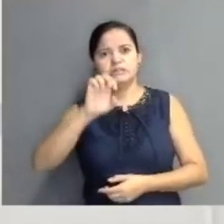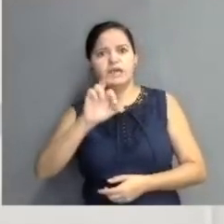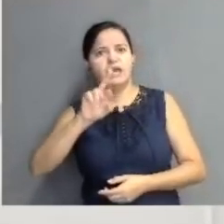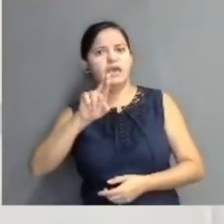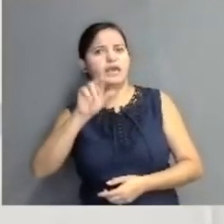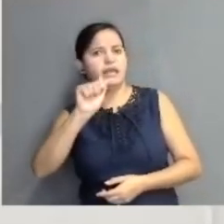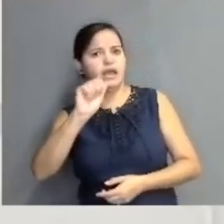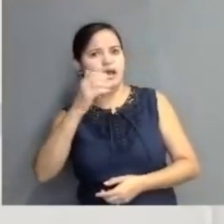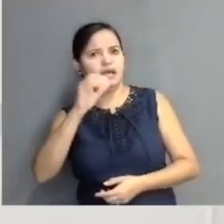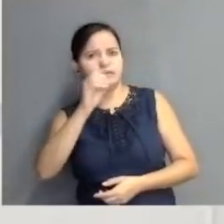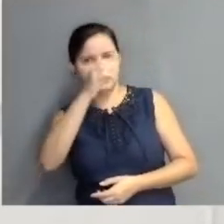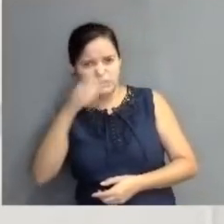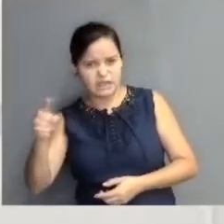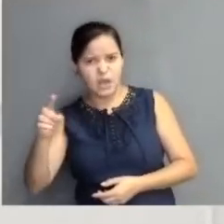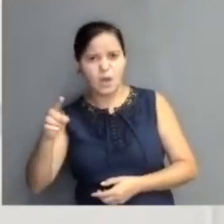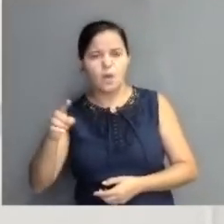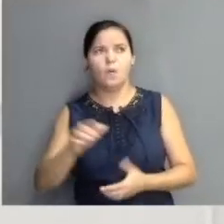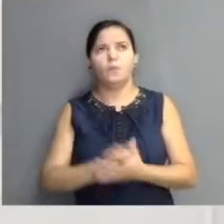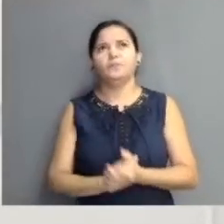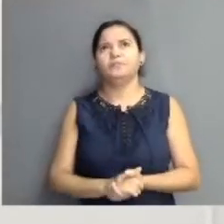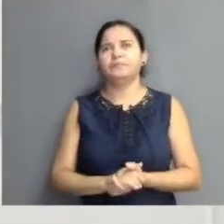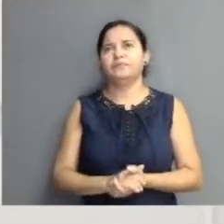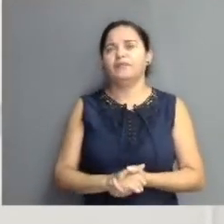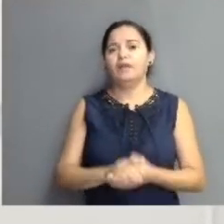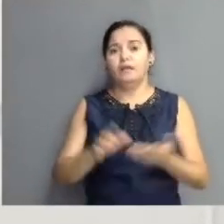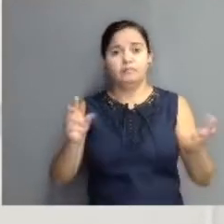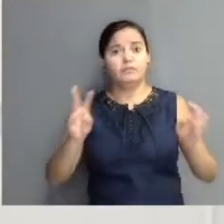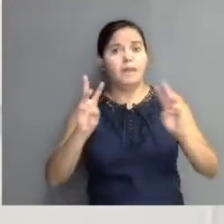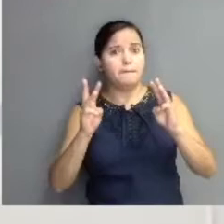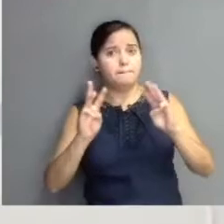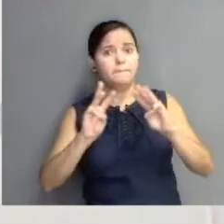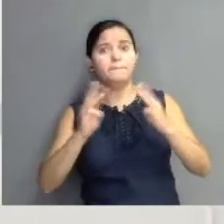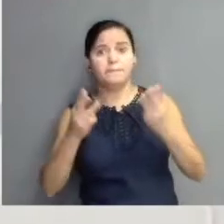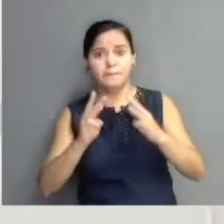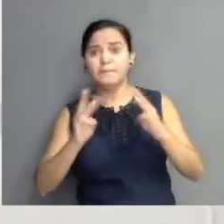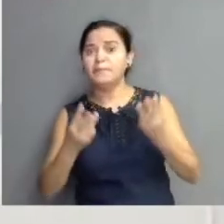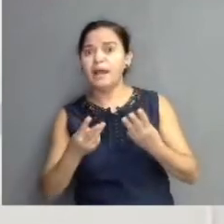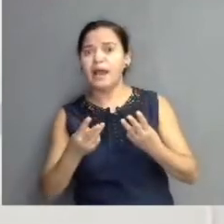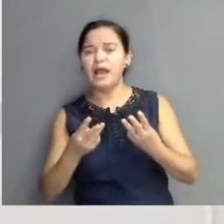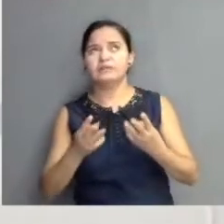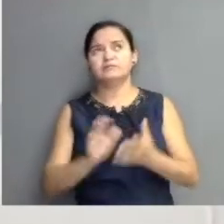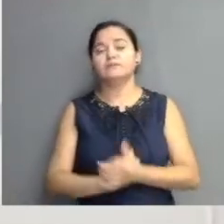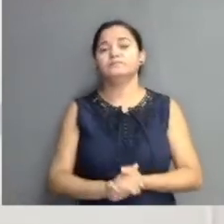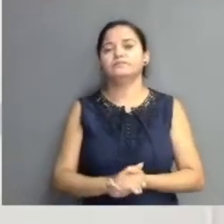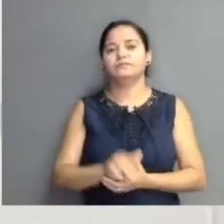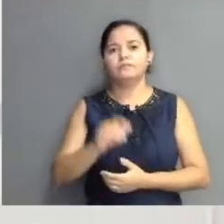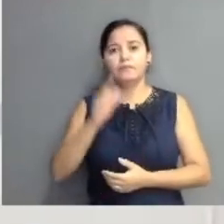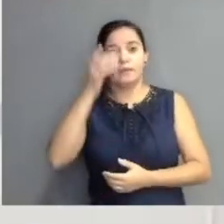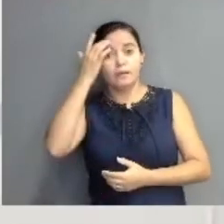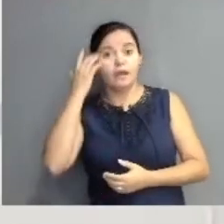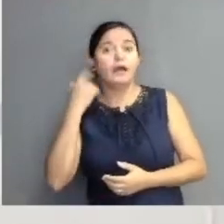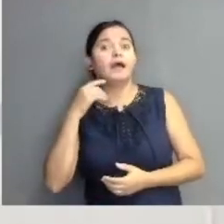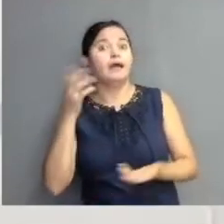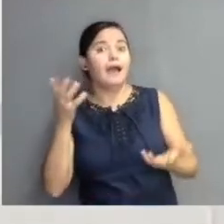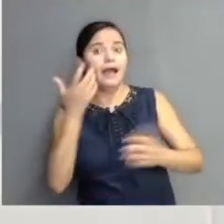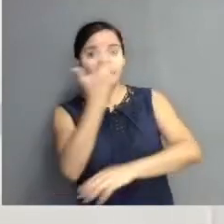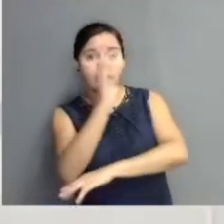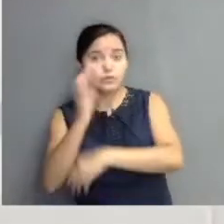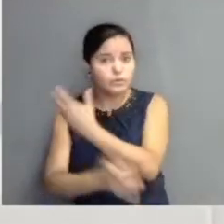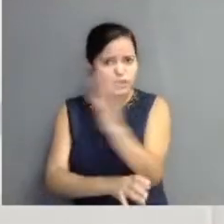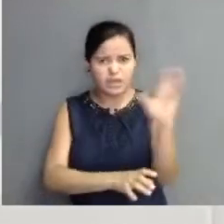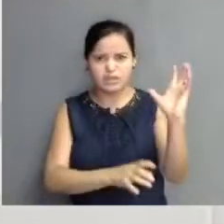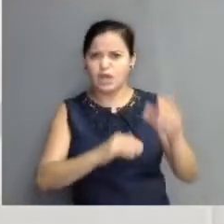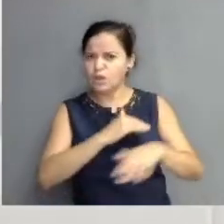problema. Lembra-se daquela máxima de Anthony Lavoisier, na natureza nada se cria, nada se perde, tudo se transforma. Isso